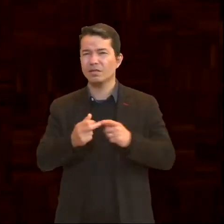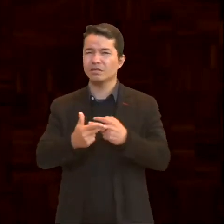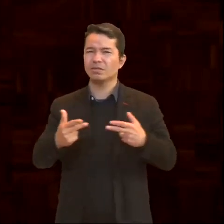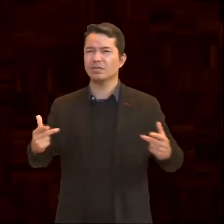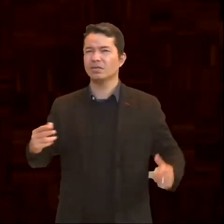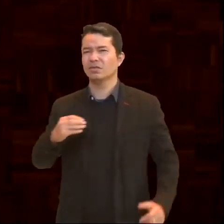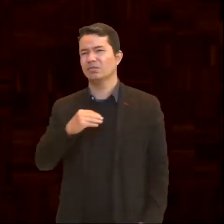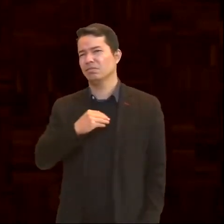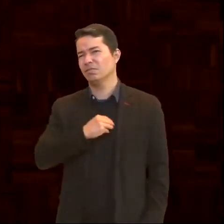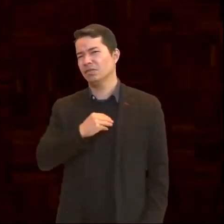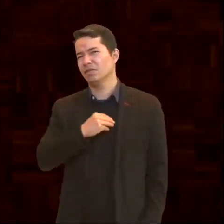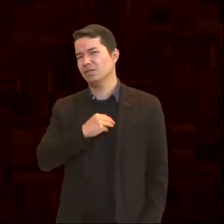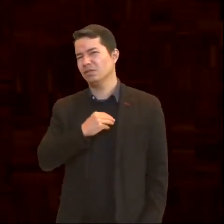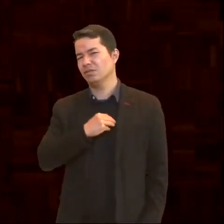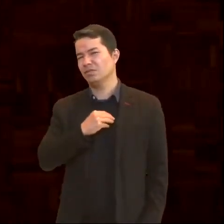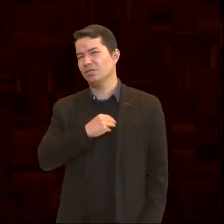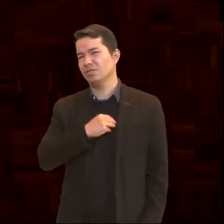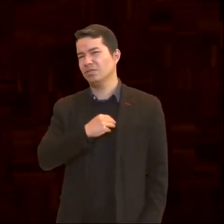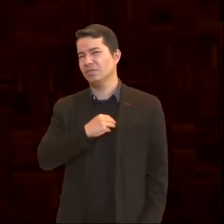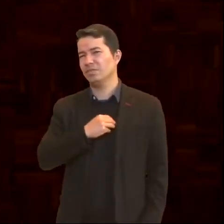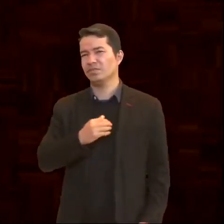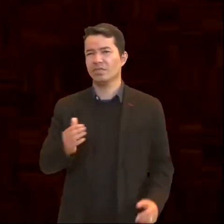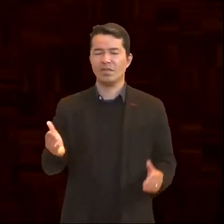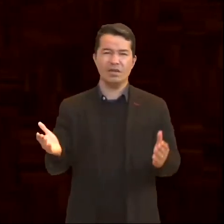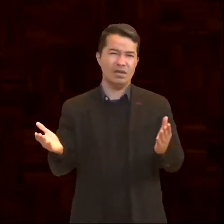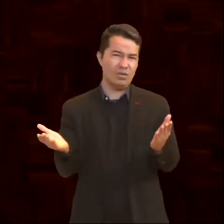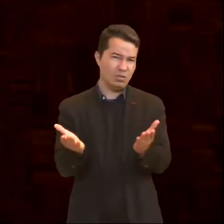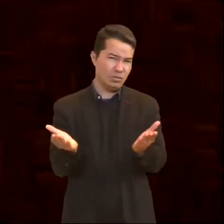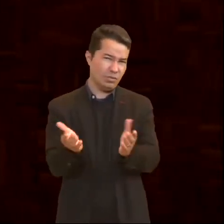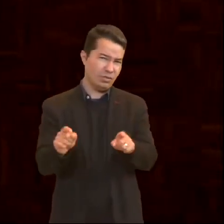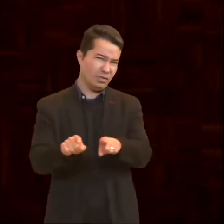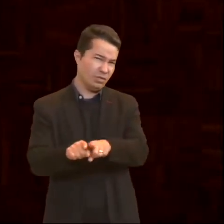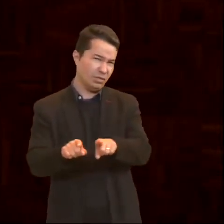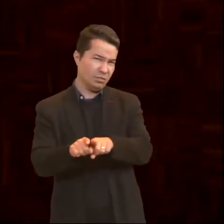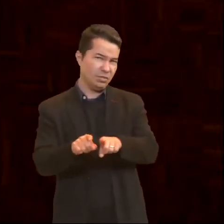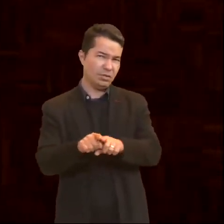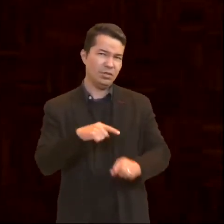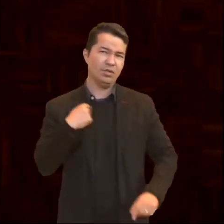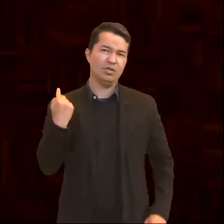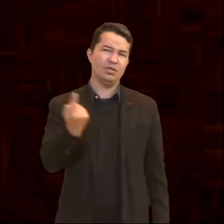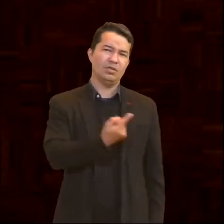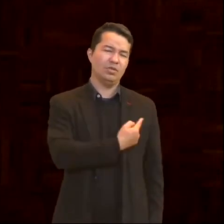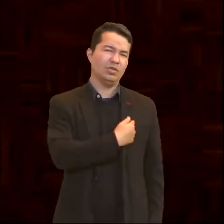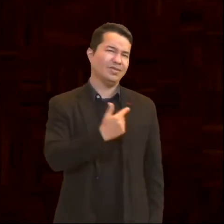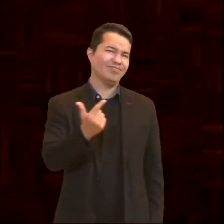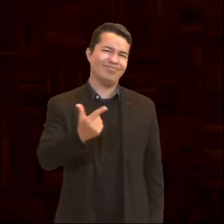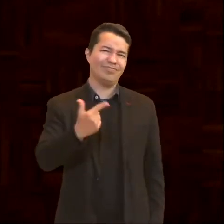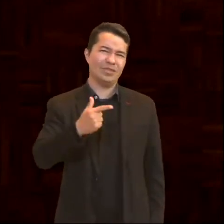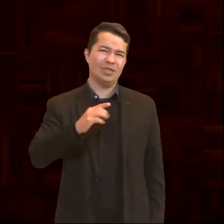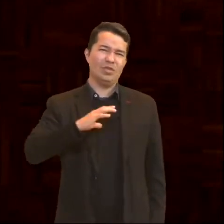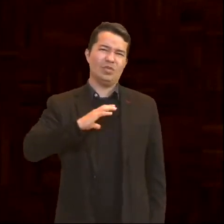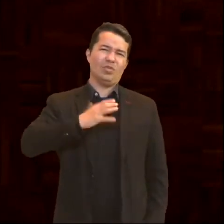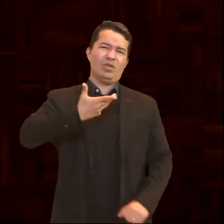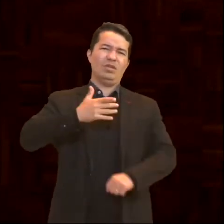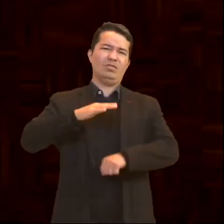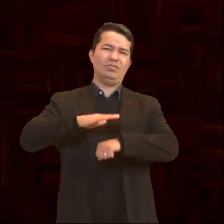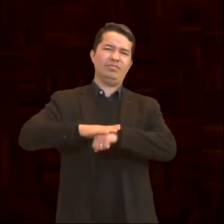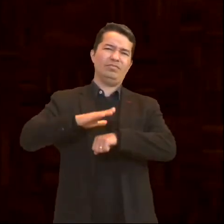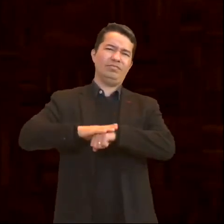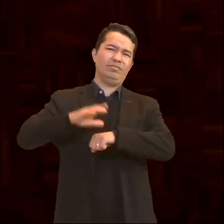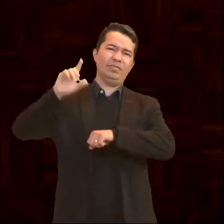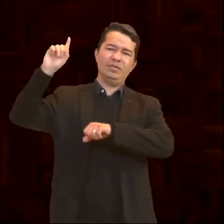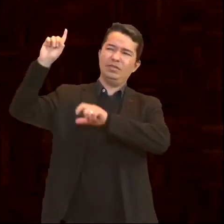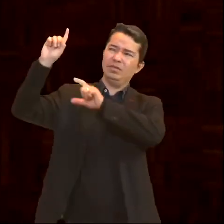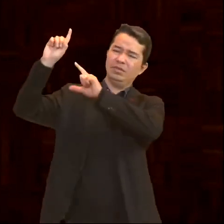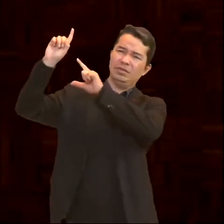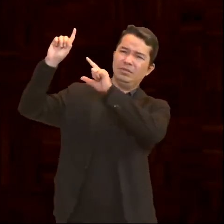E enquanto a gente não tem coragem de tomar essa decisão, o poder da graça